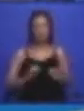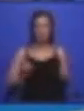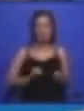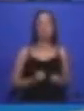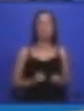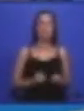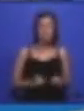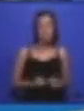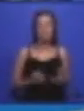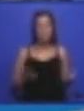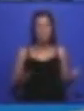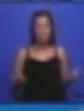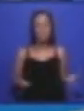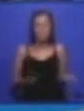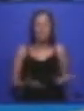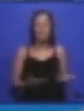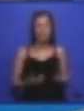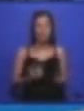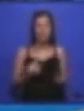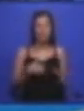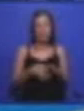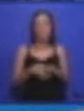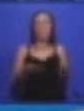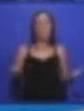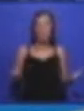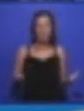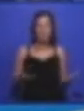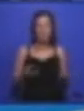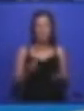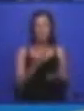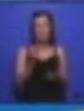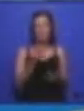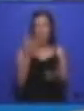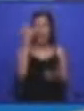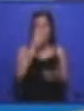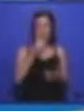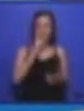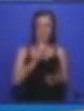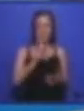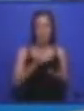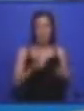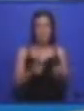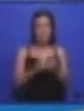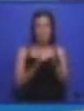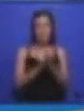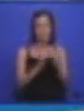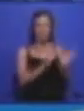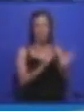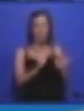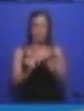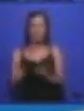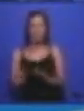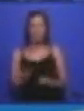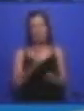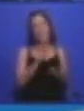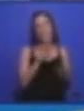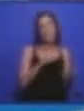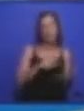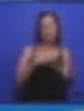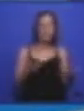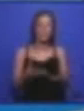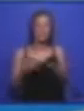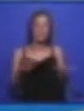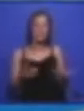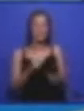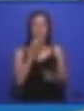tens. Ah, pois é. E agora, o que é que eu tenho com isso? Portanto, no fundo, para além da artista, é a mãe. É a mãe que está sempre ali à volta. A mãe, enfim, a colega.